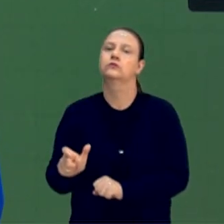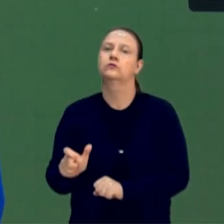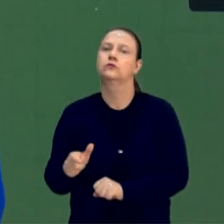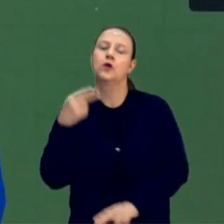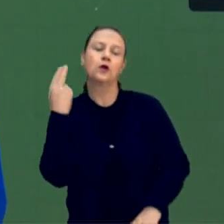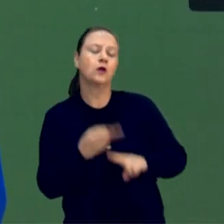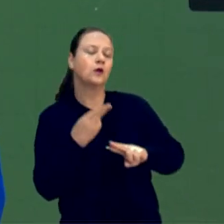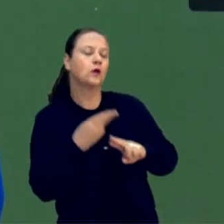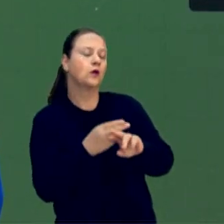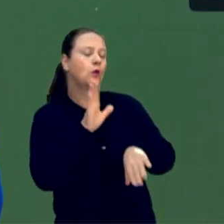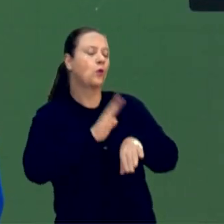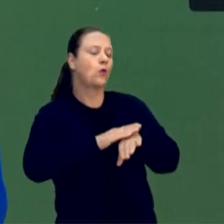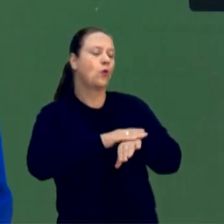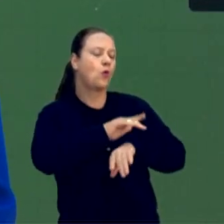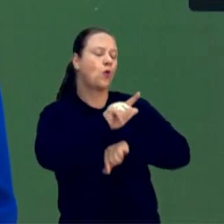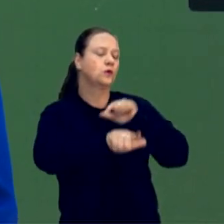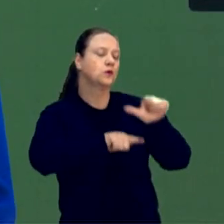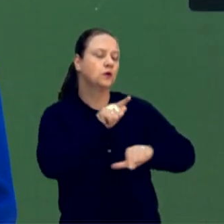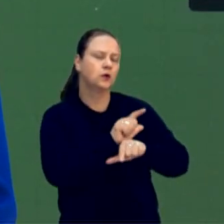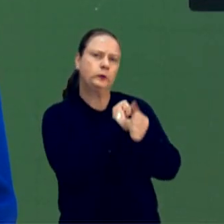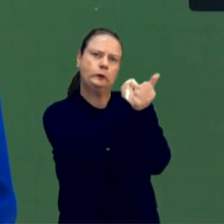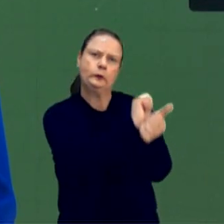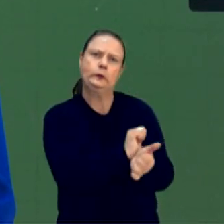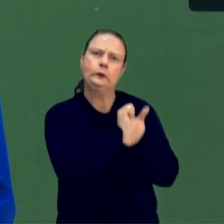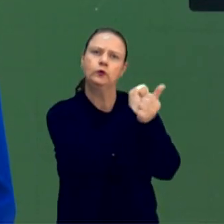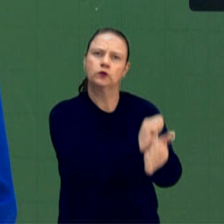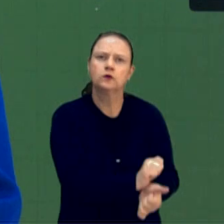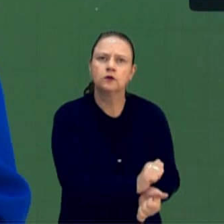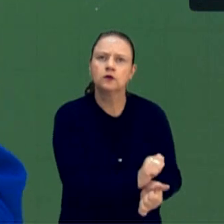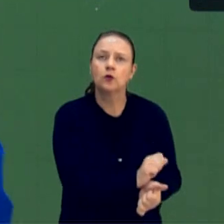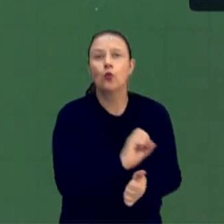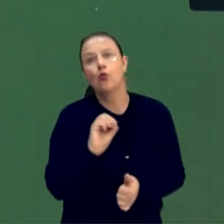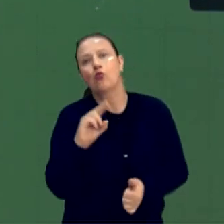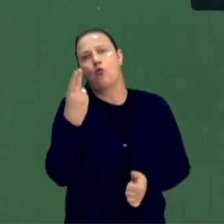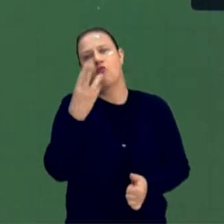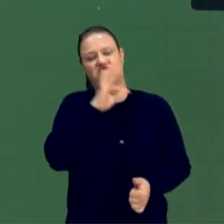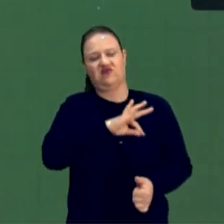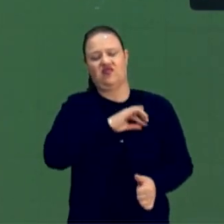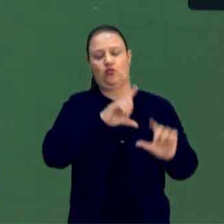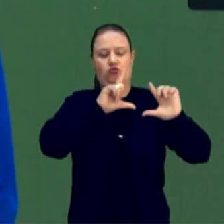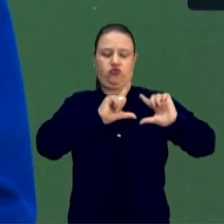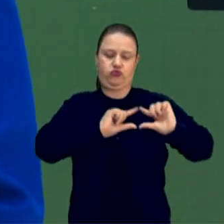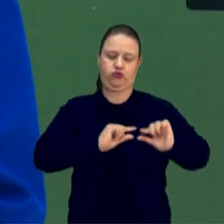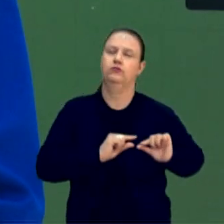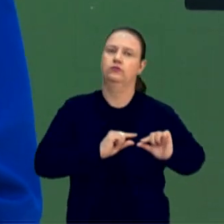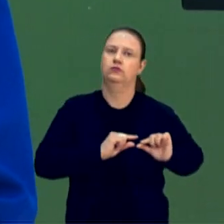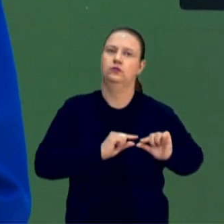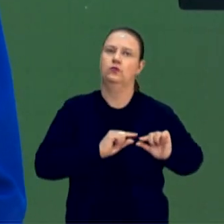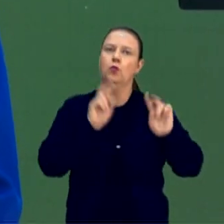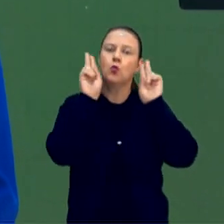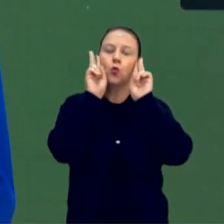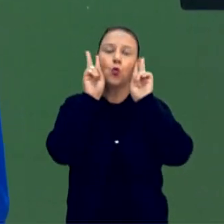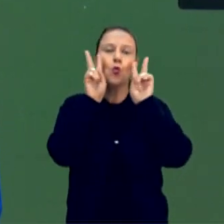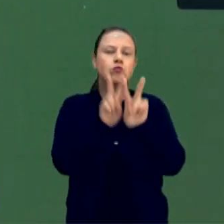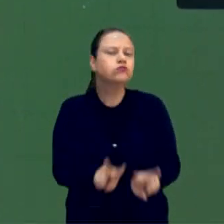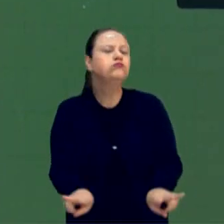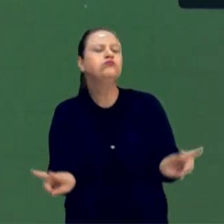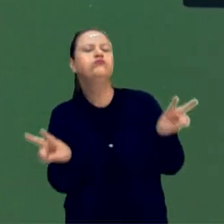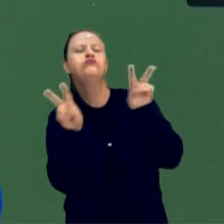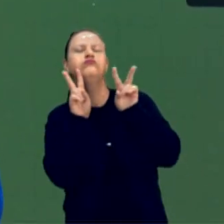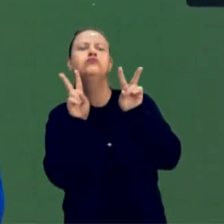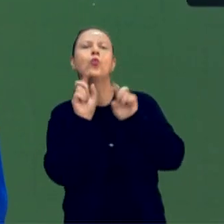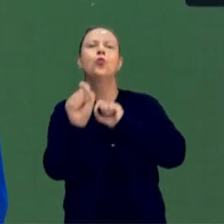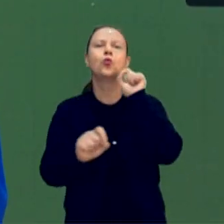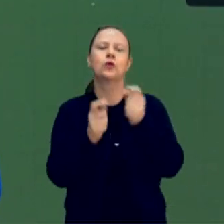escrava ou de baixo valor agregado. Terceiro, visa o mercado